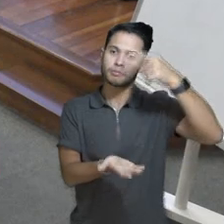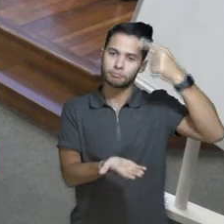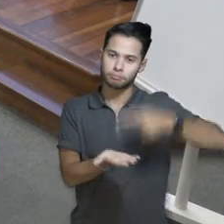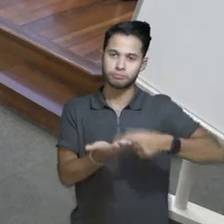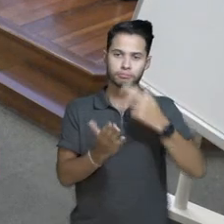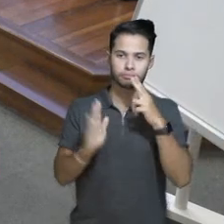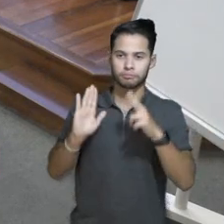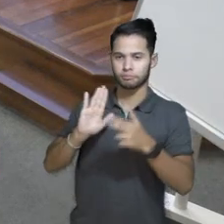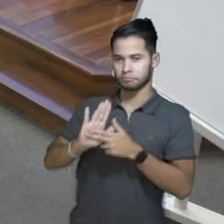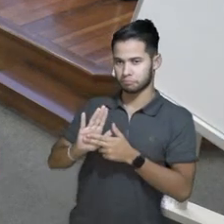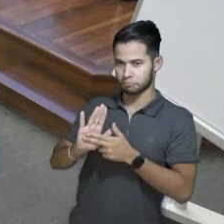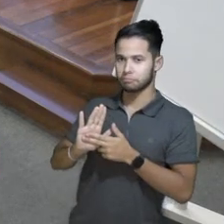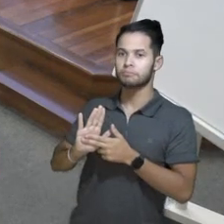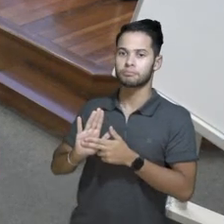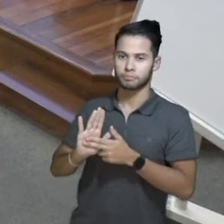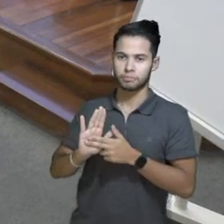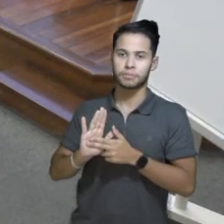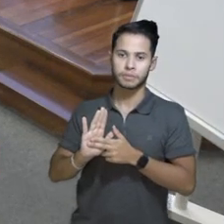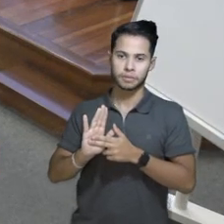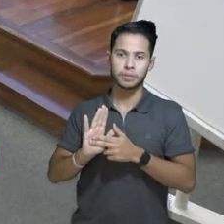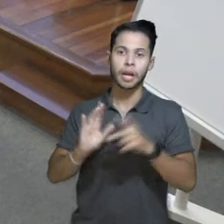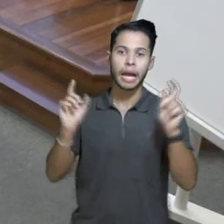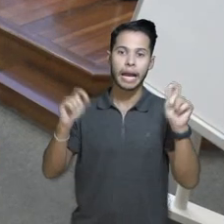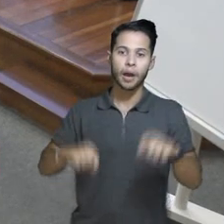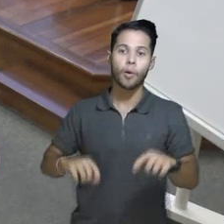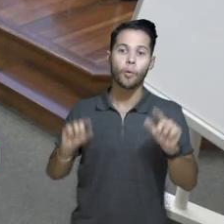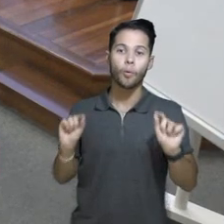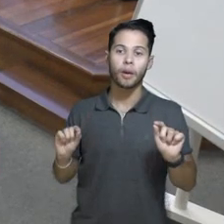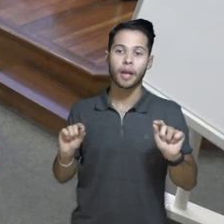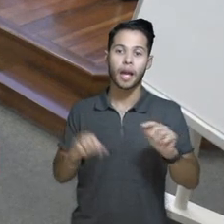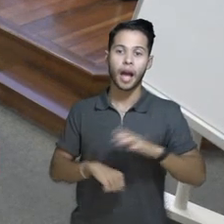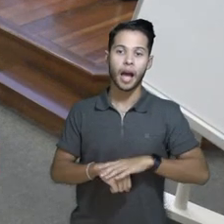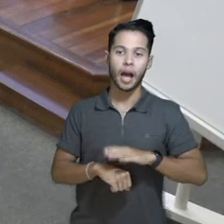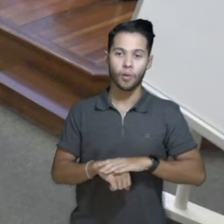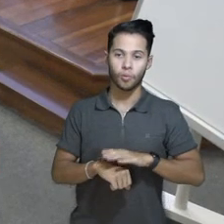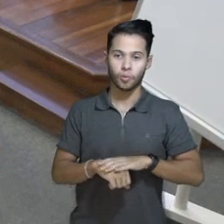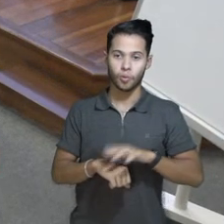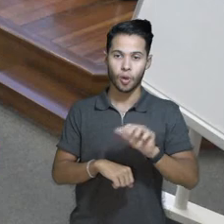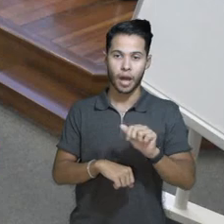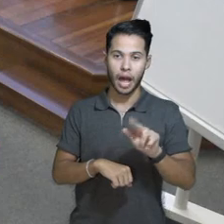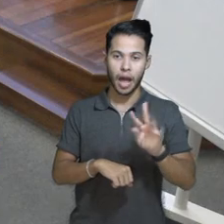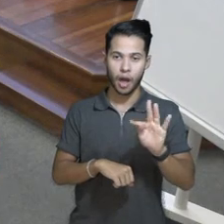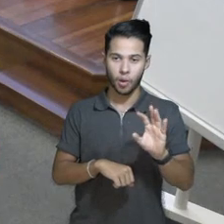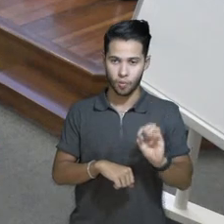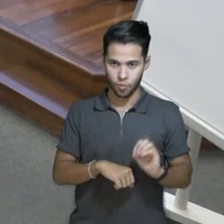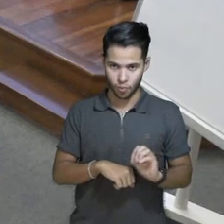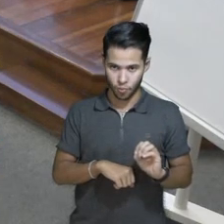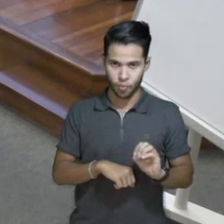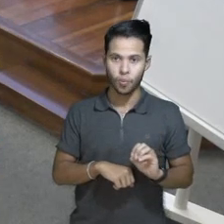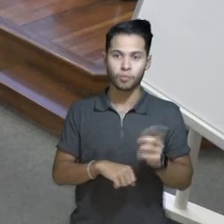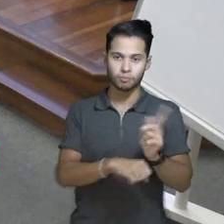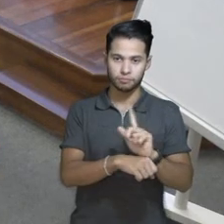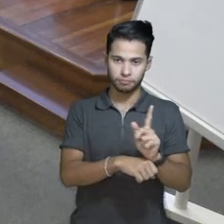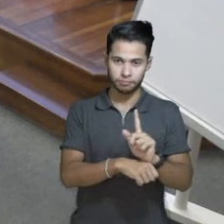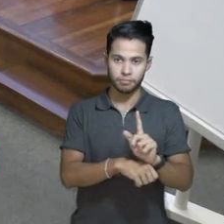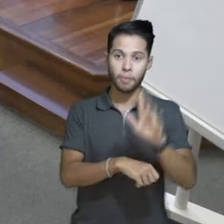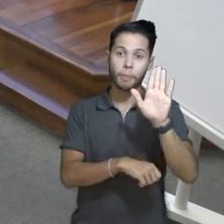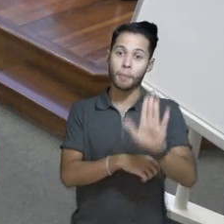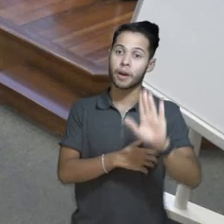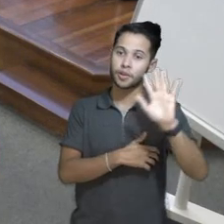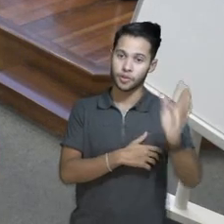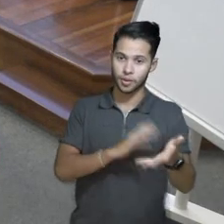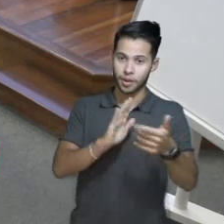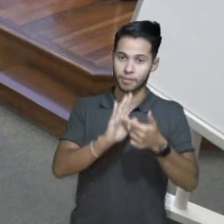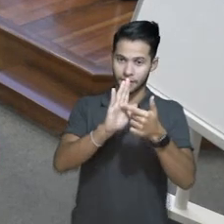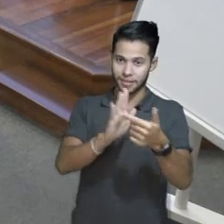e preservar com capacidade de autogerenciamento só que para isso conforme já salientado no início pros senhores